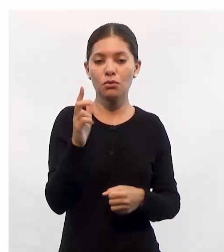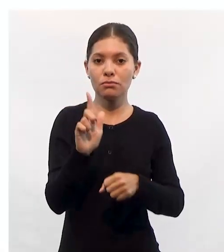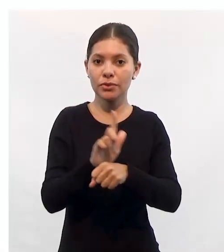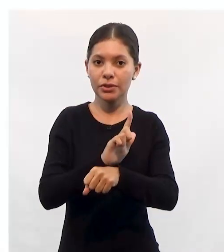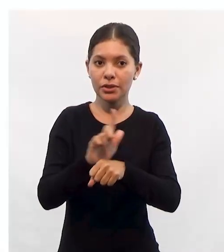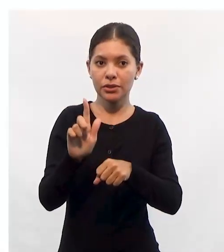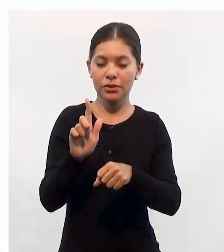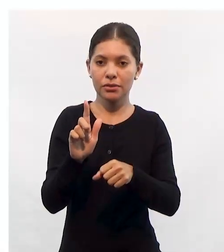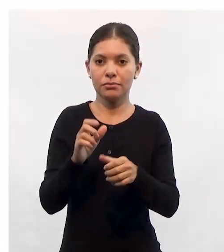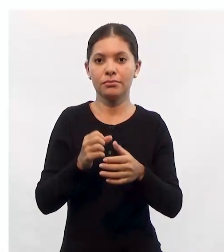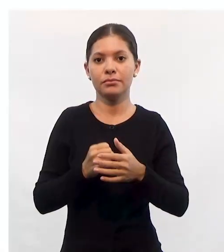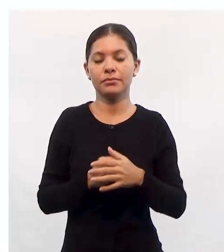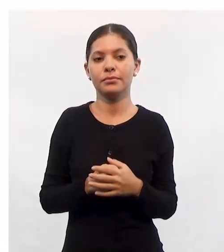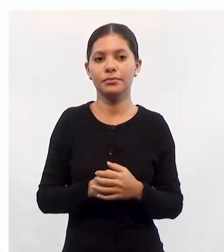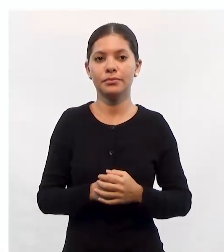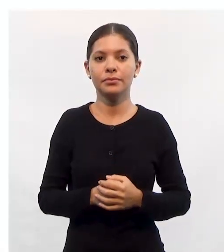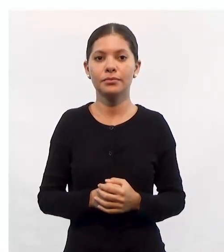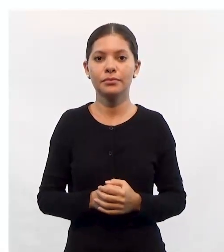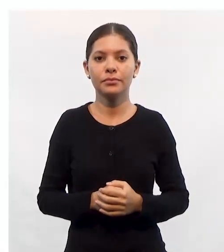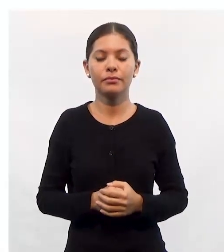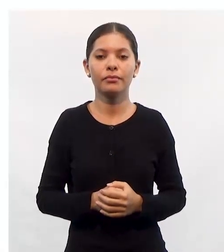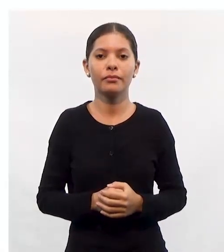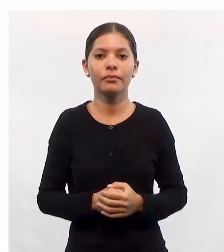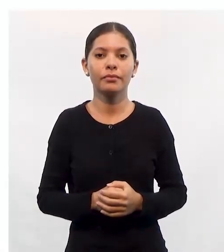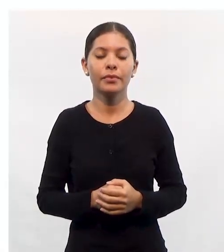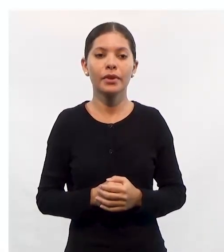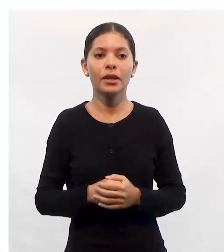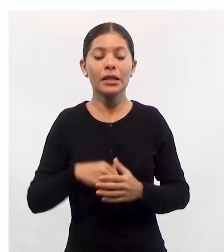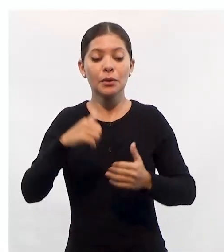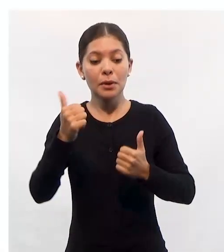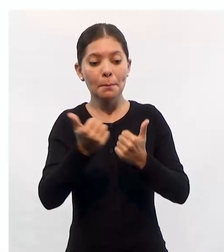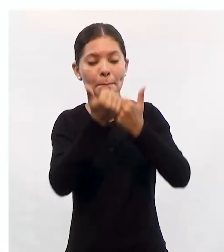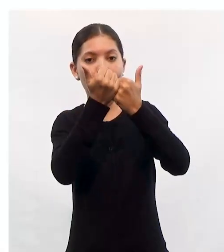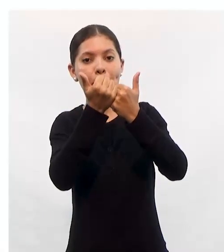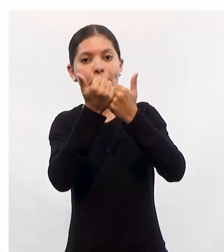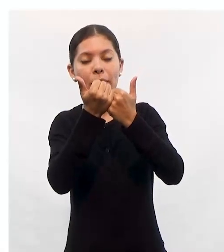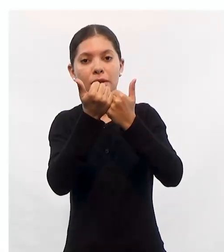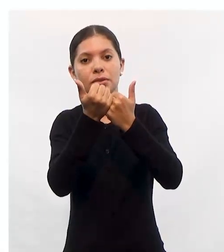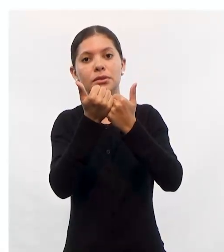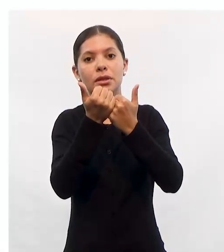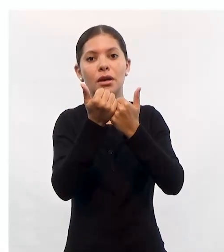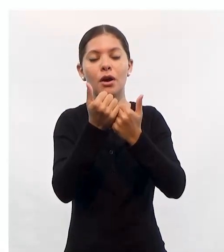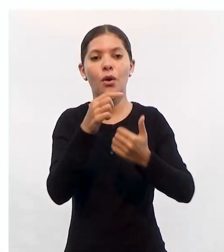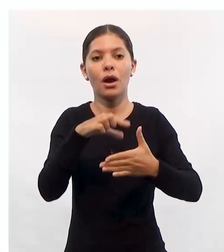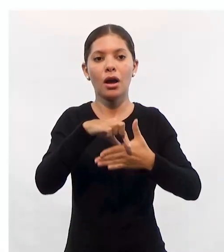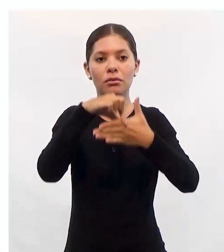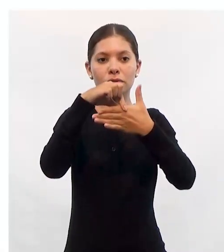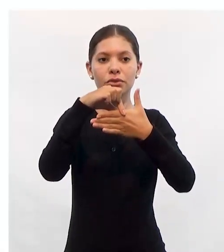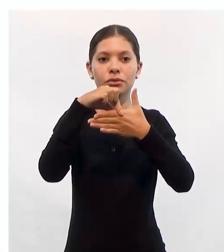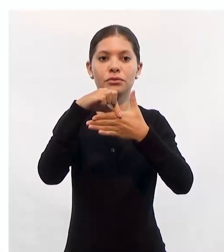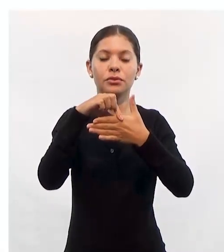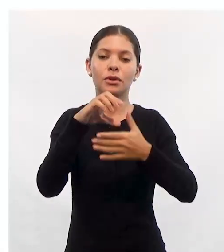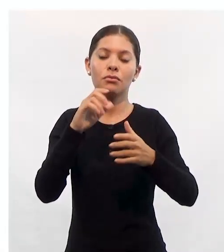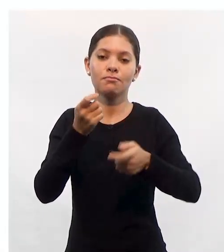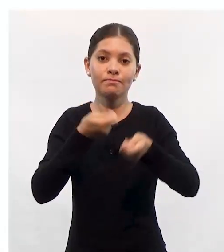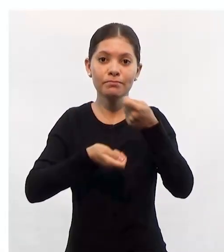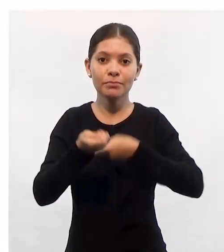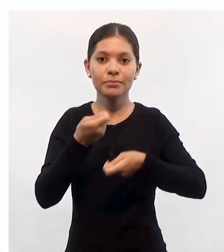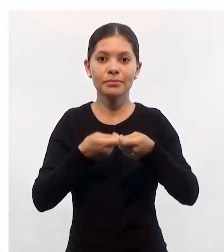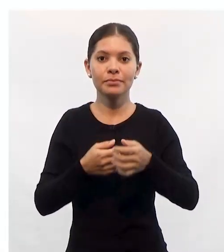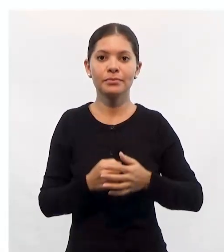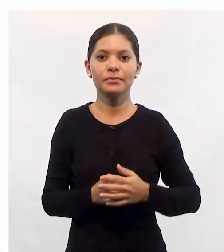gerência. Então ele deixa de ser considerado mão de obra e passa a ocupar o cargo de chefia